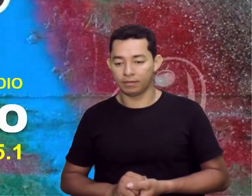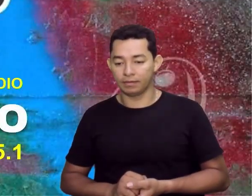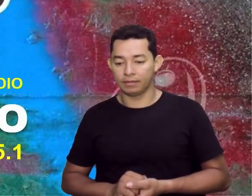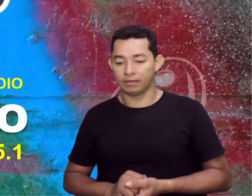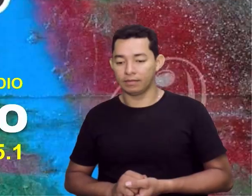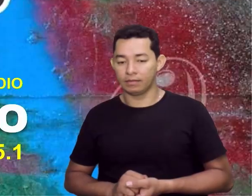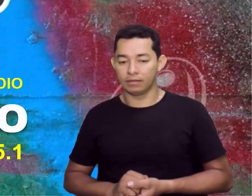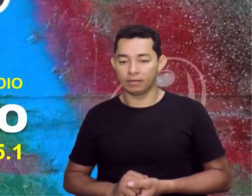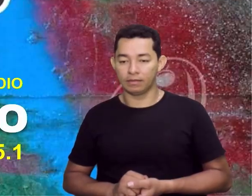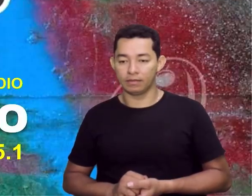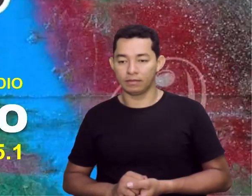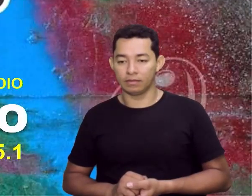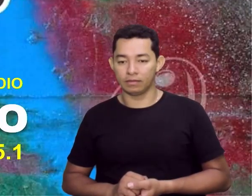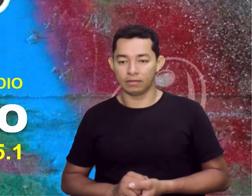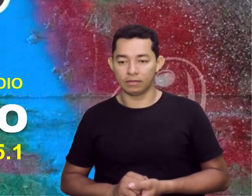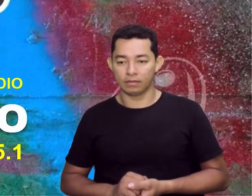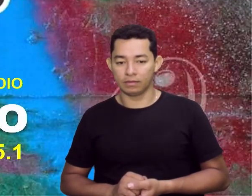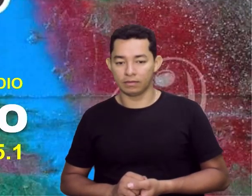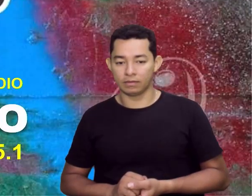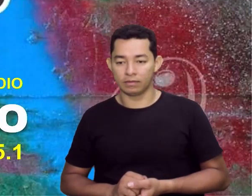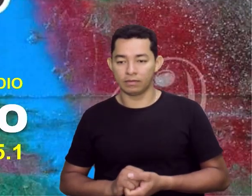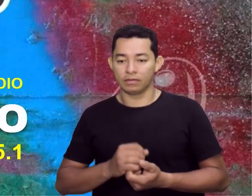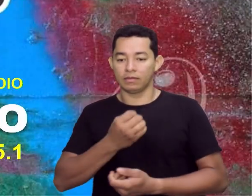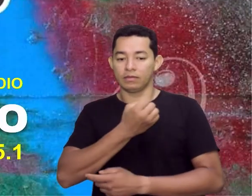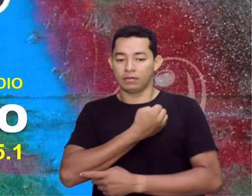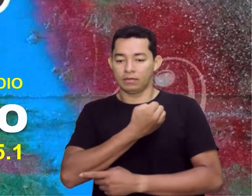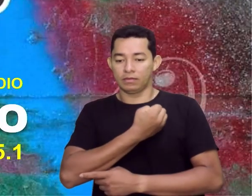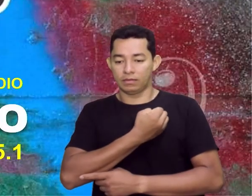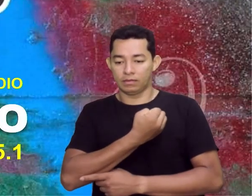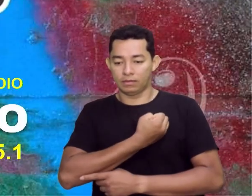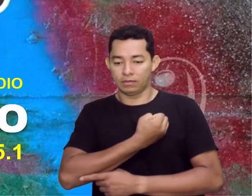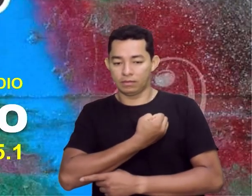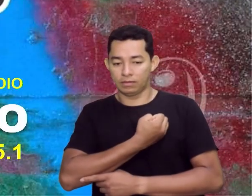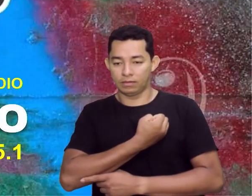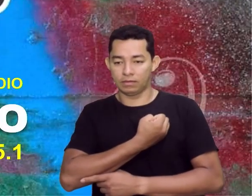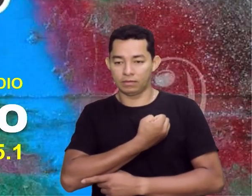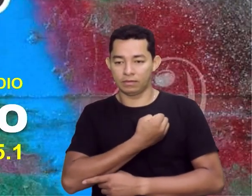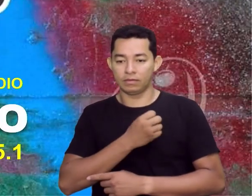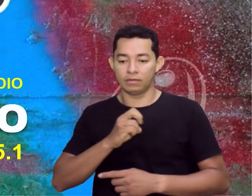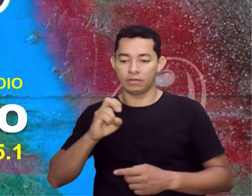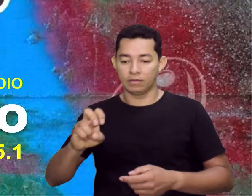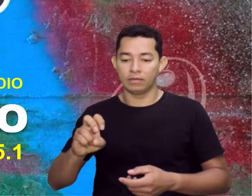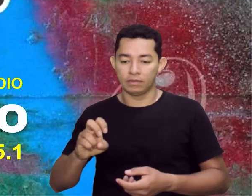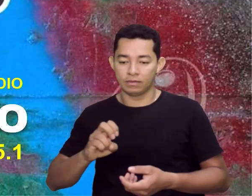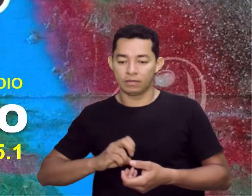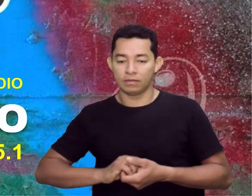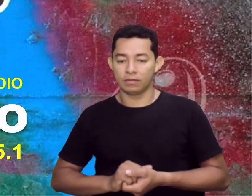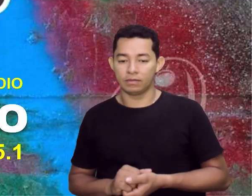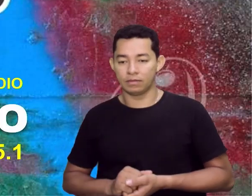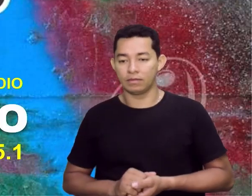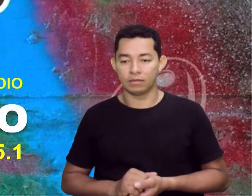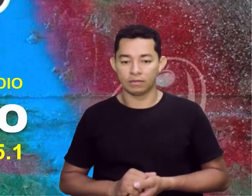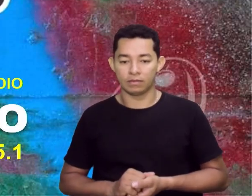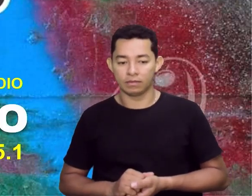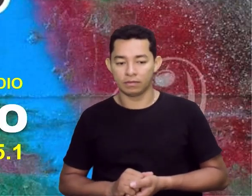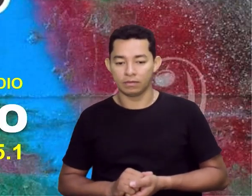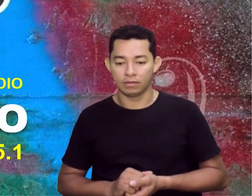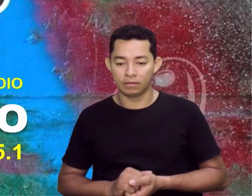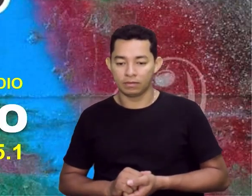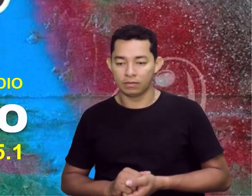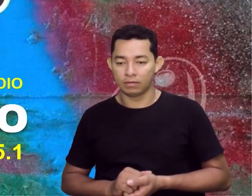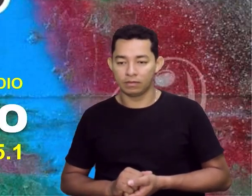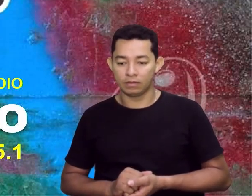Aqui, nossa aula de número 5, né? Vamos começar aqui com ela aqui. Vamos pedir a Deus que nos guie aí